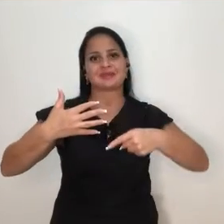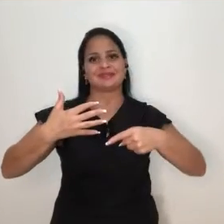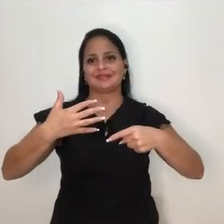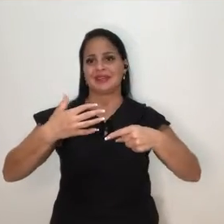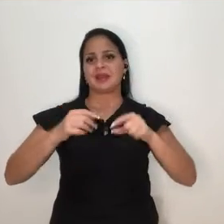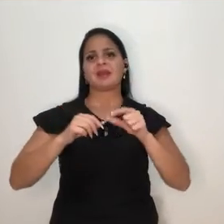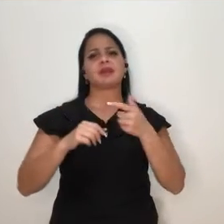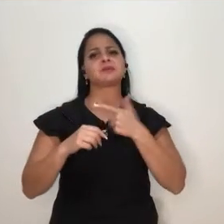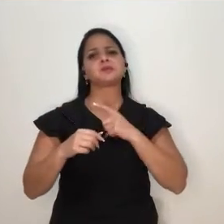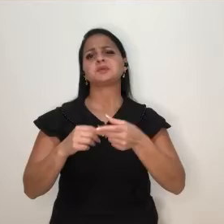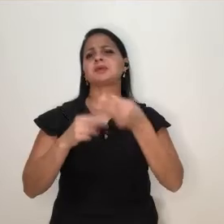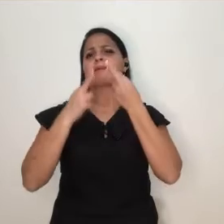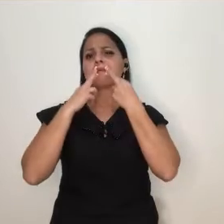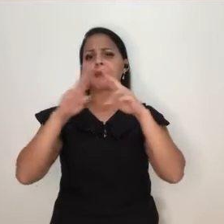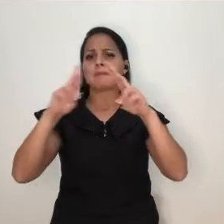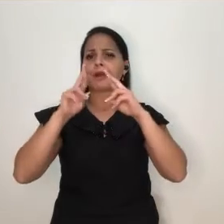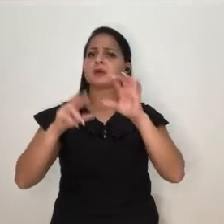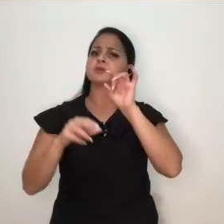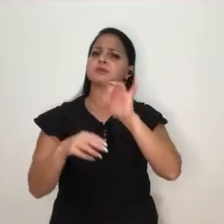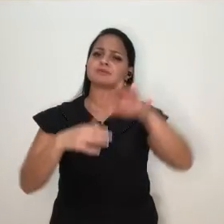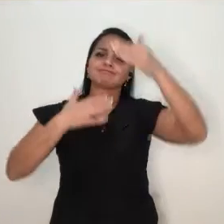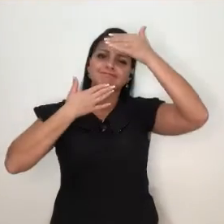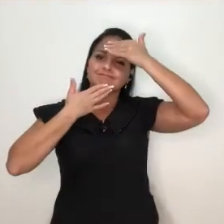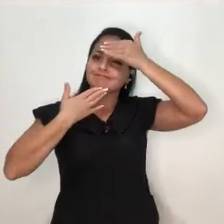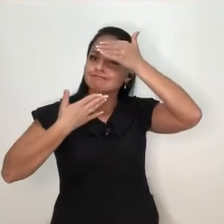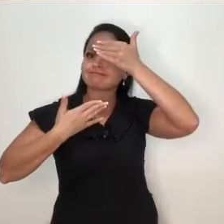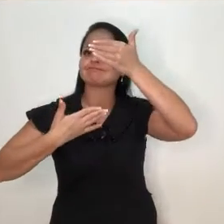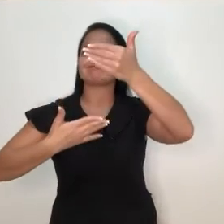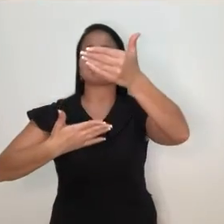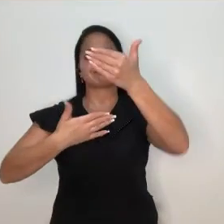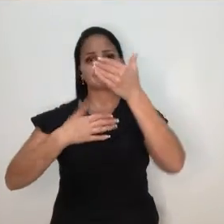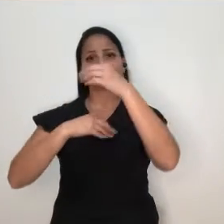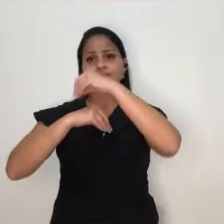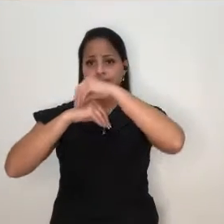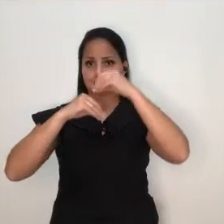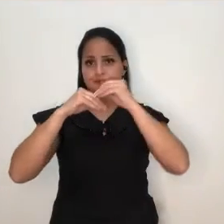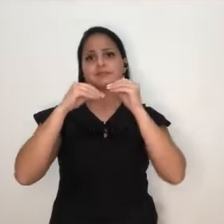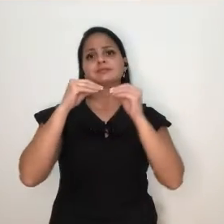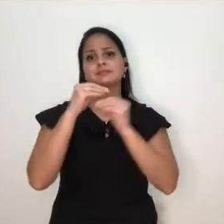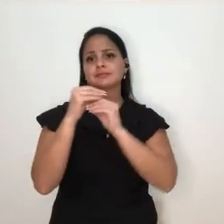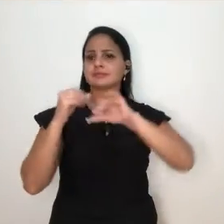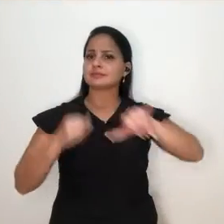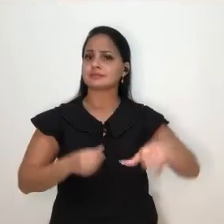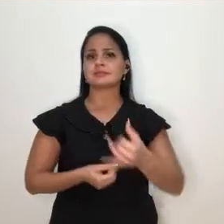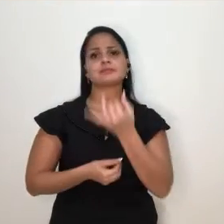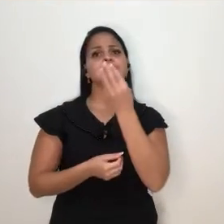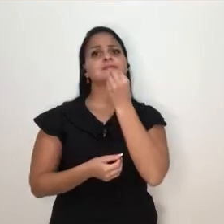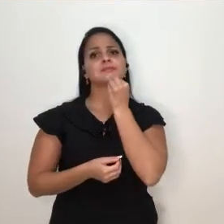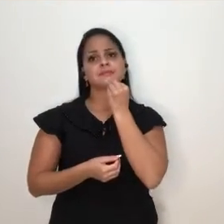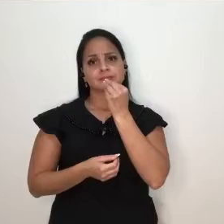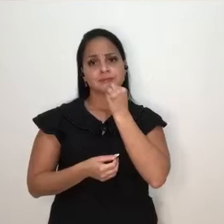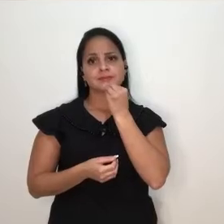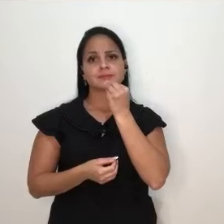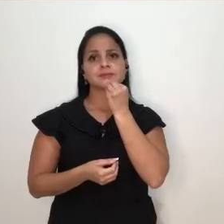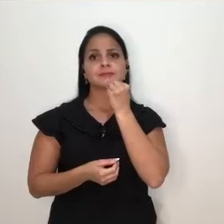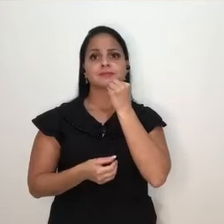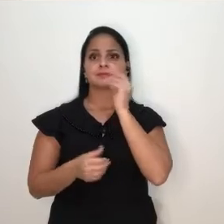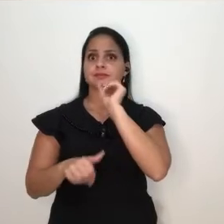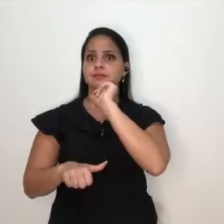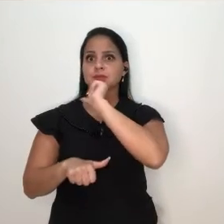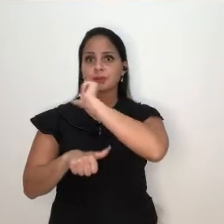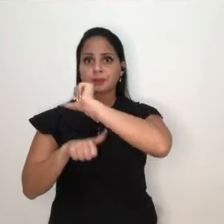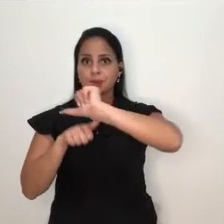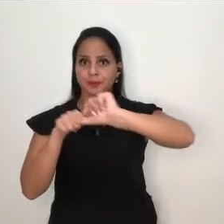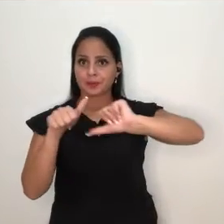assim, eu não tenho do que reclamar, eu só tenho a agradecer ao UFG, primeiramente, pela oportunidade